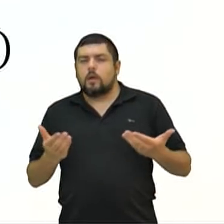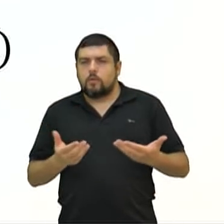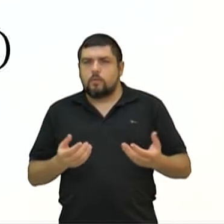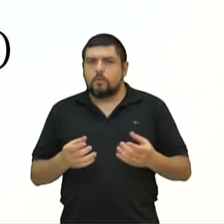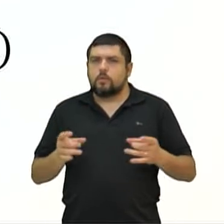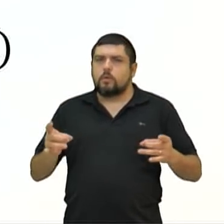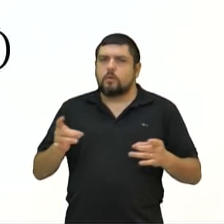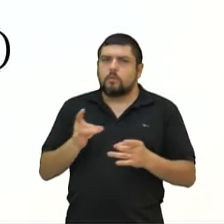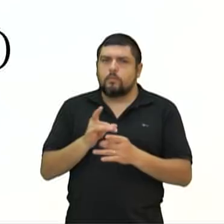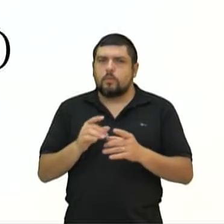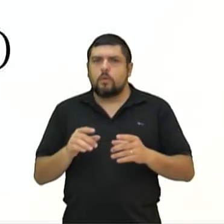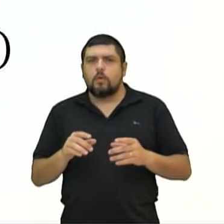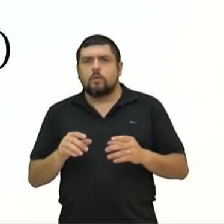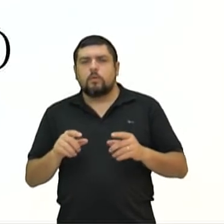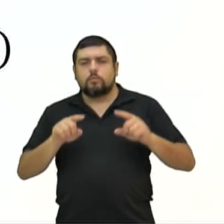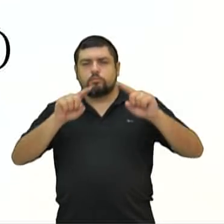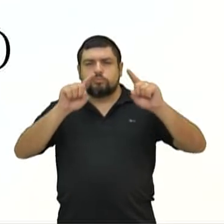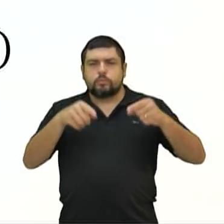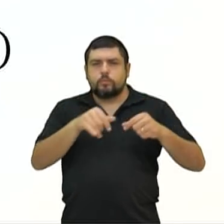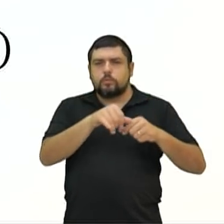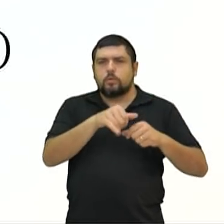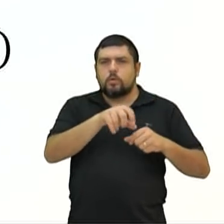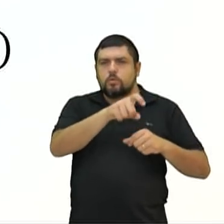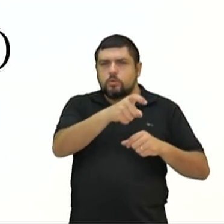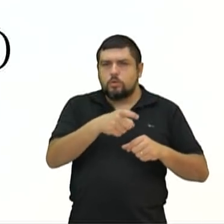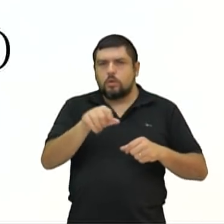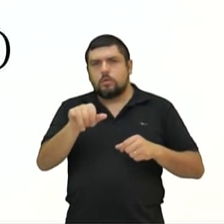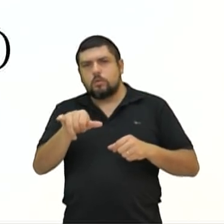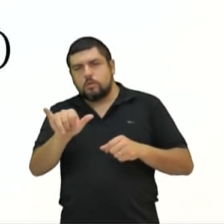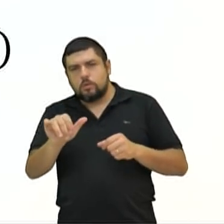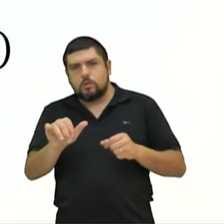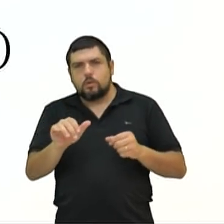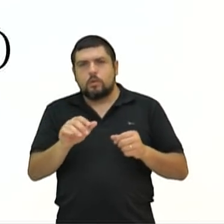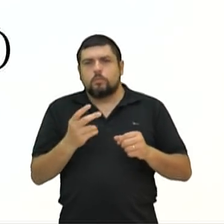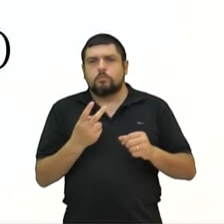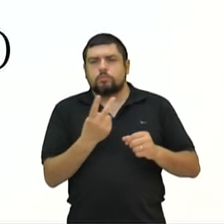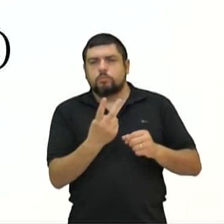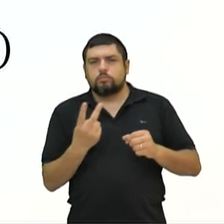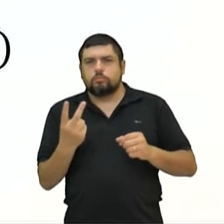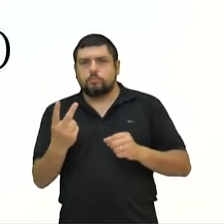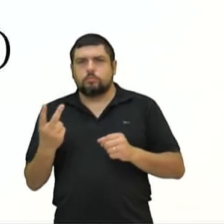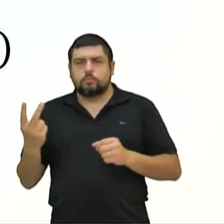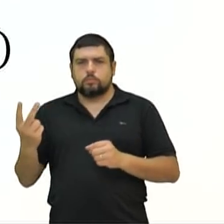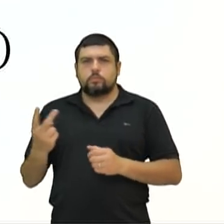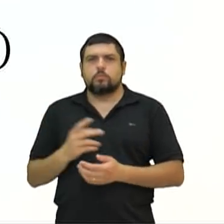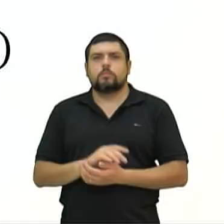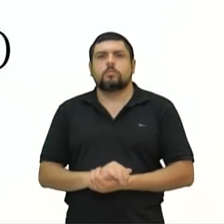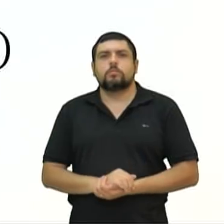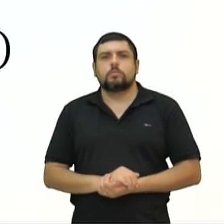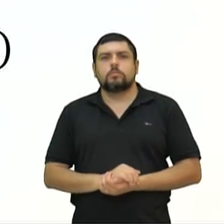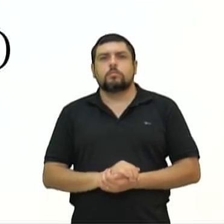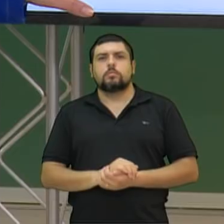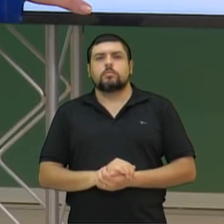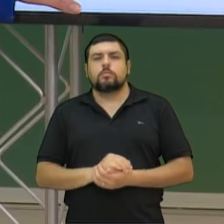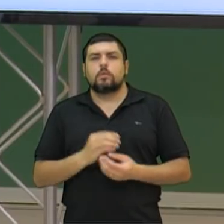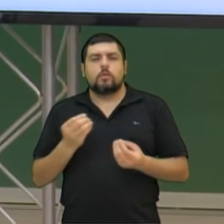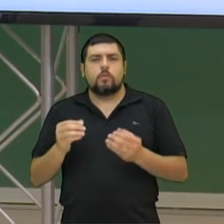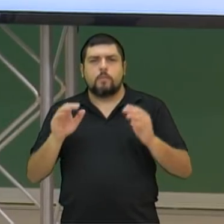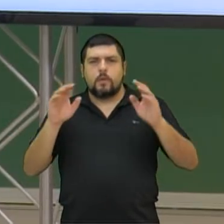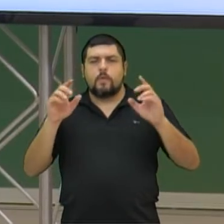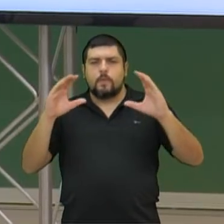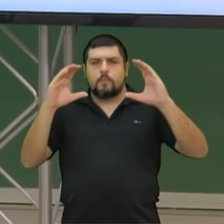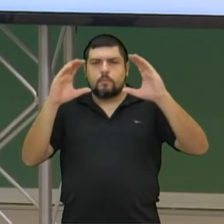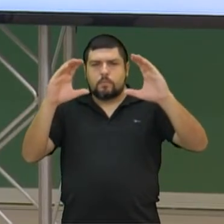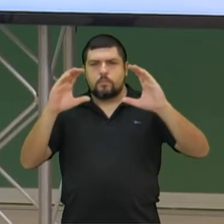No dia 1, 185, no dia 12, 86 e assim por diante. E eu tenho aqui um conjunto de 4 pares